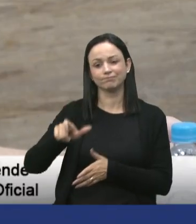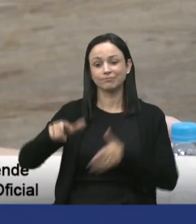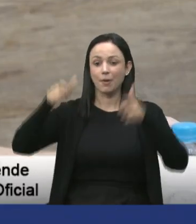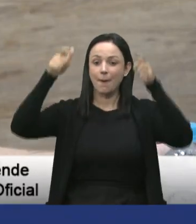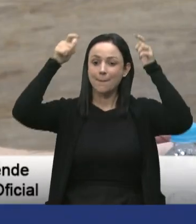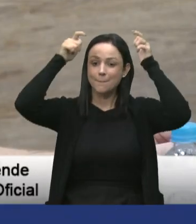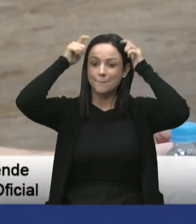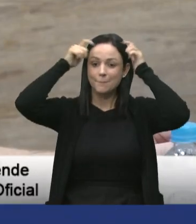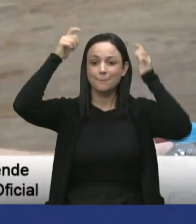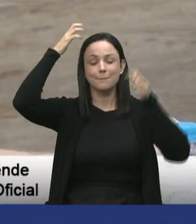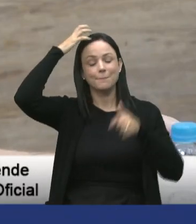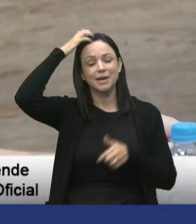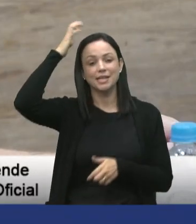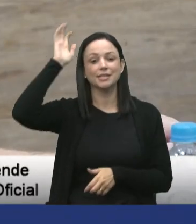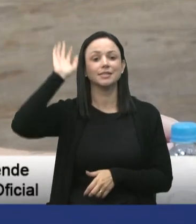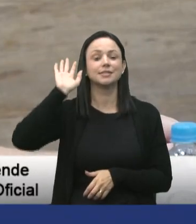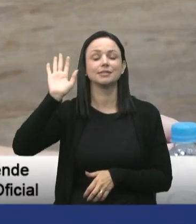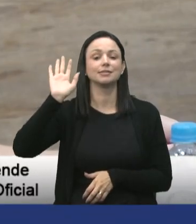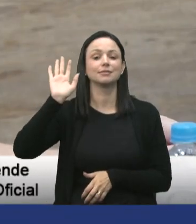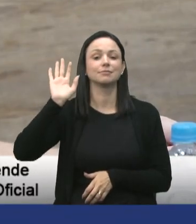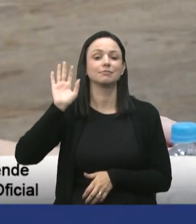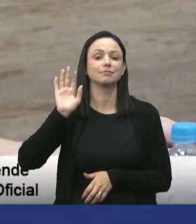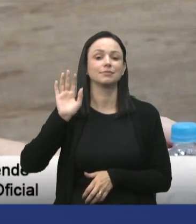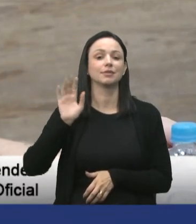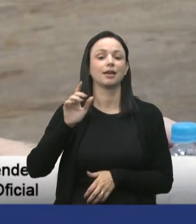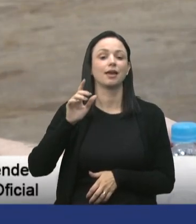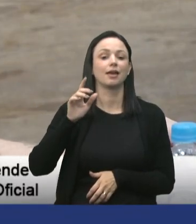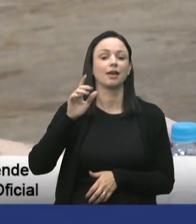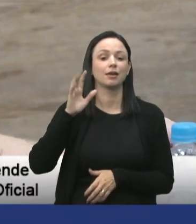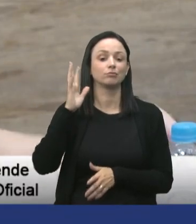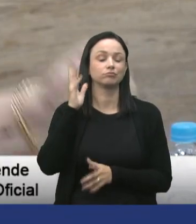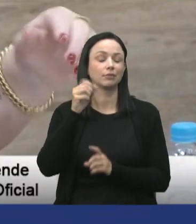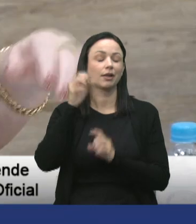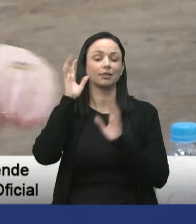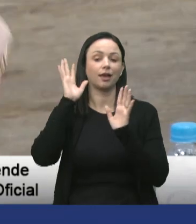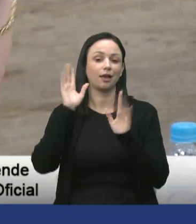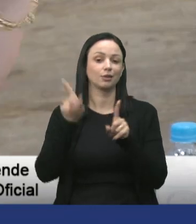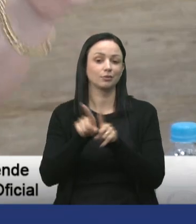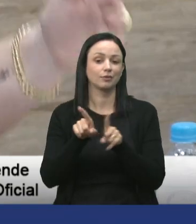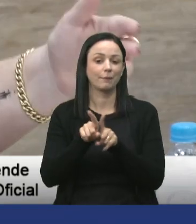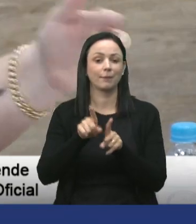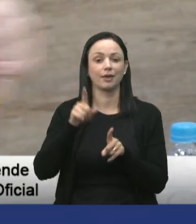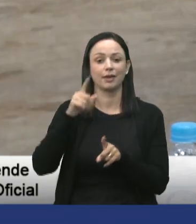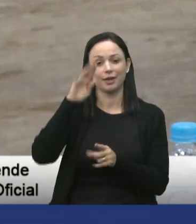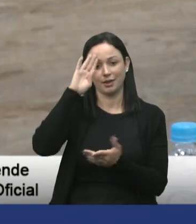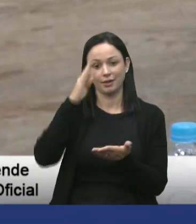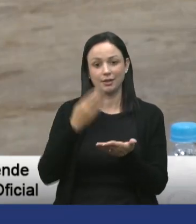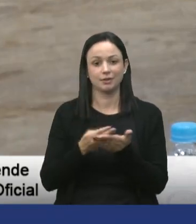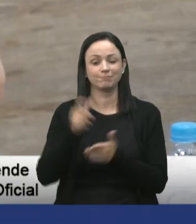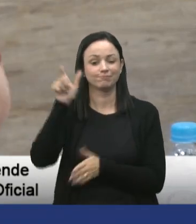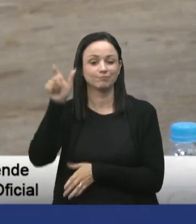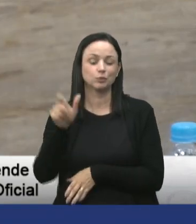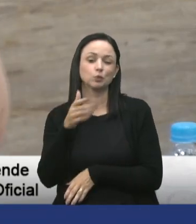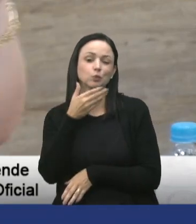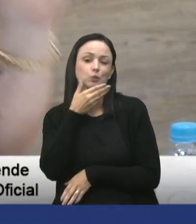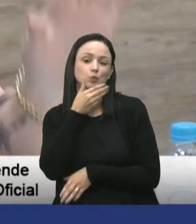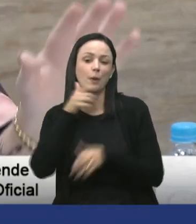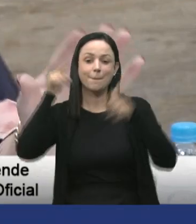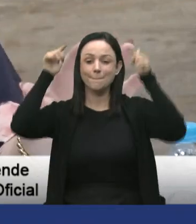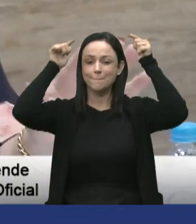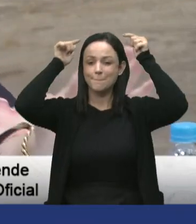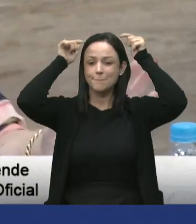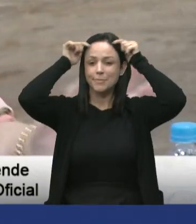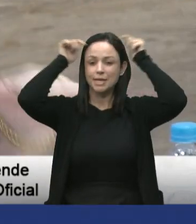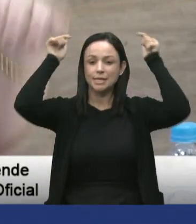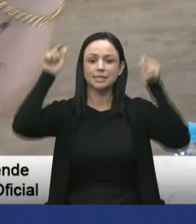acreditar nisso, ela continua acreditando no sonho do príncipe encantado, continua acreditando que aquele príncipe vai, de alguma forma,